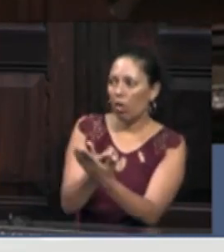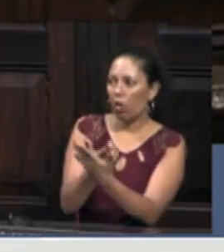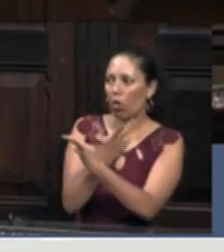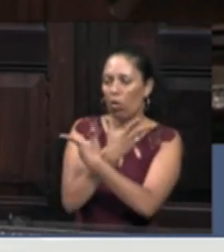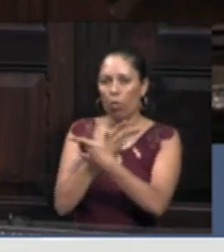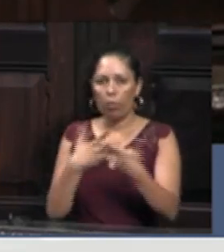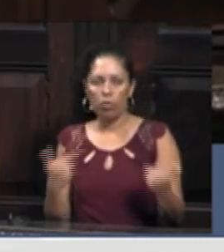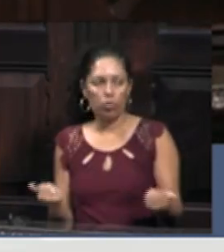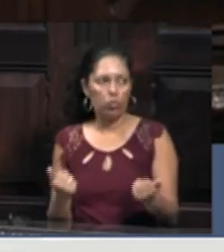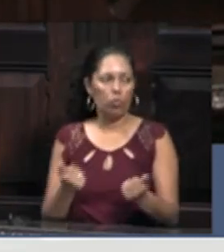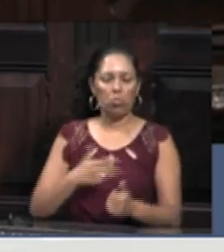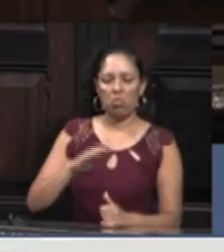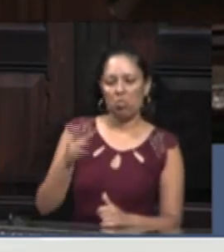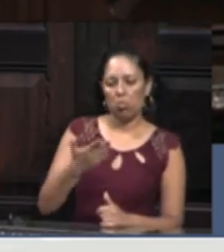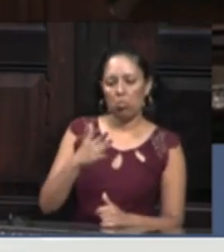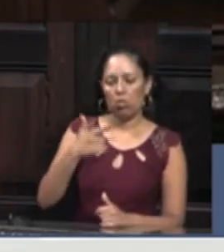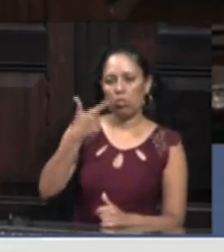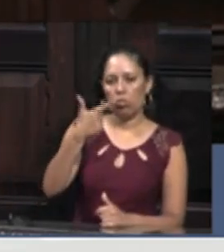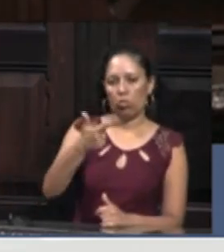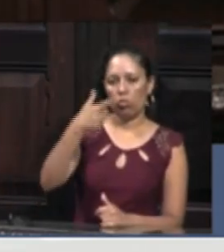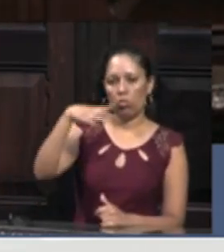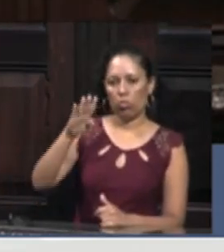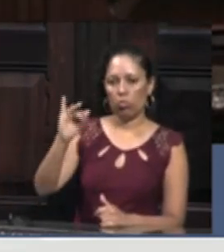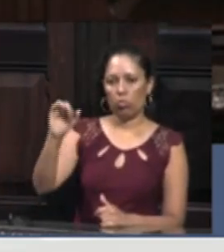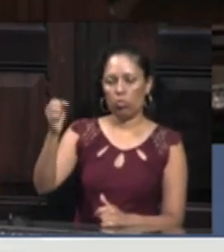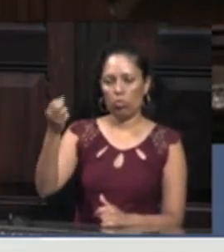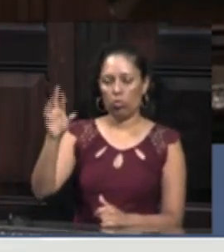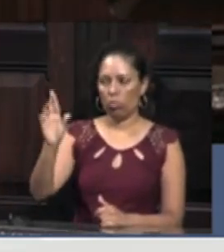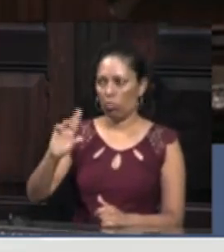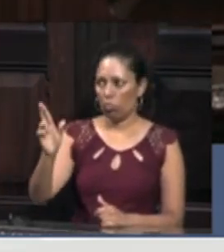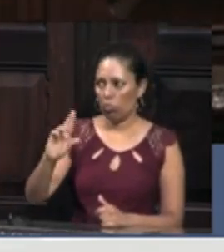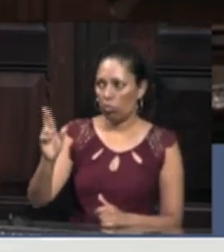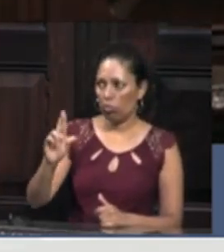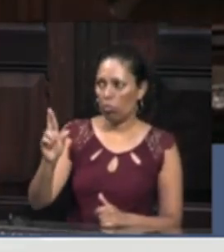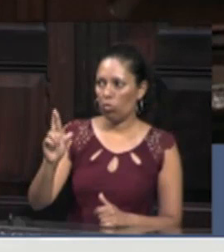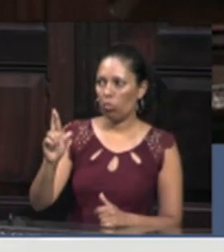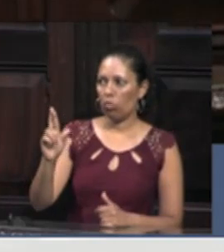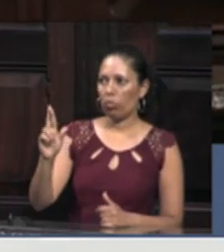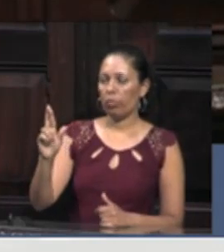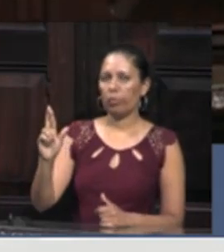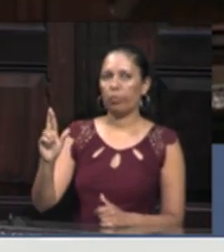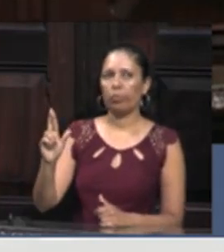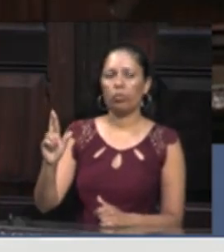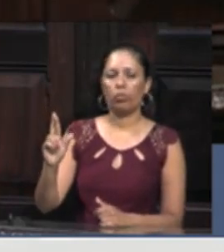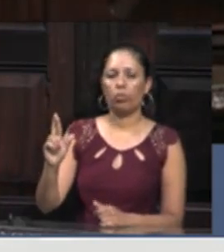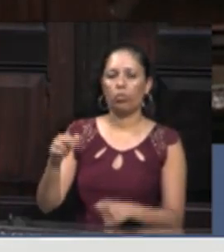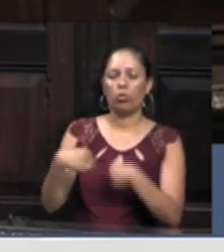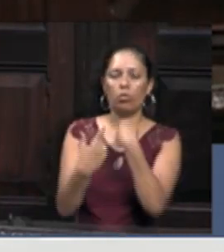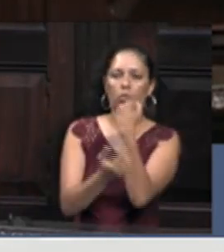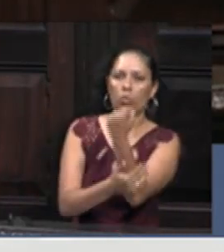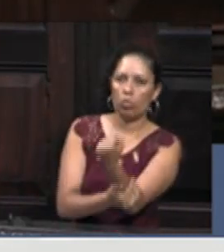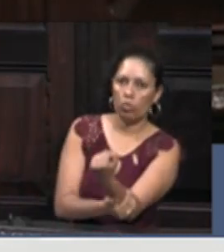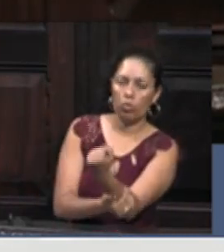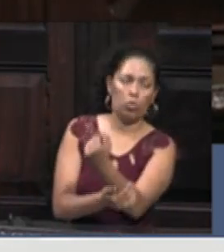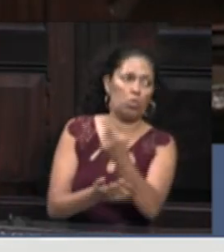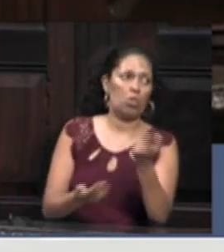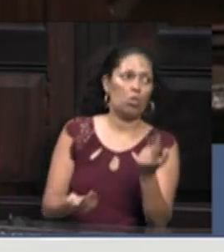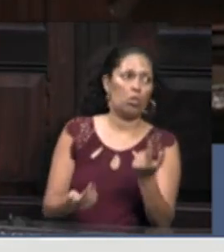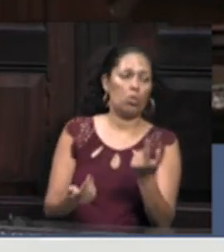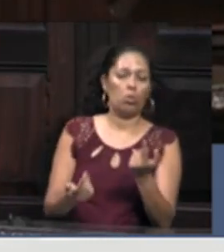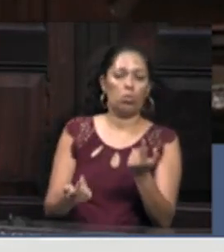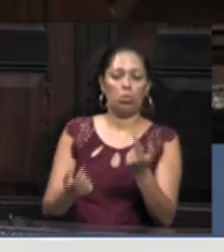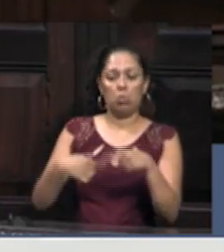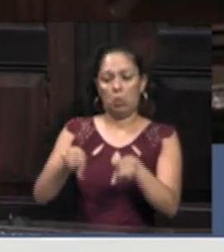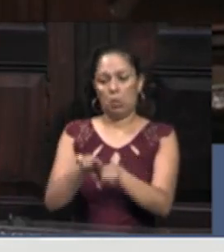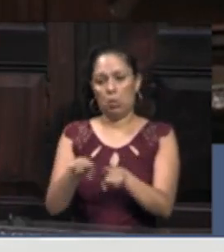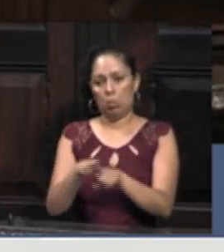2 bilhões de reais de material e suplementos para a segurança pública, que até hoje não se